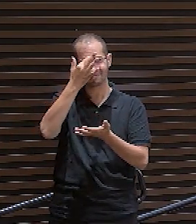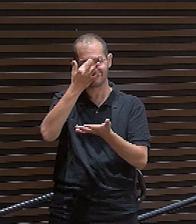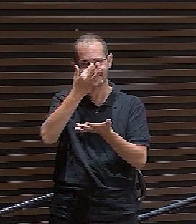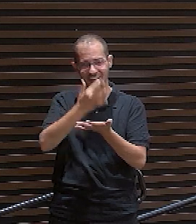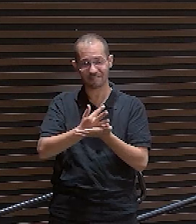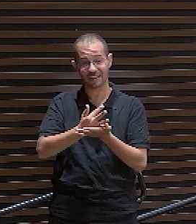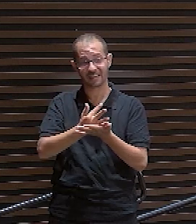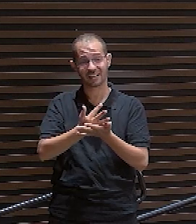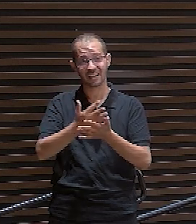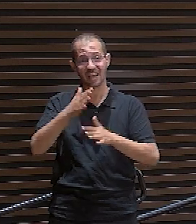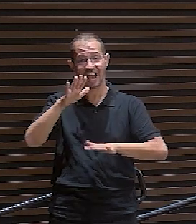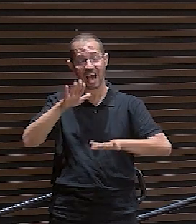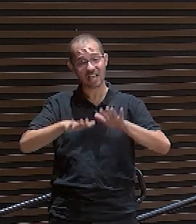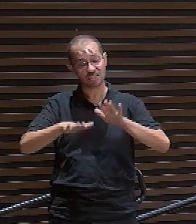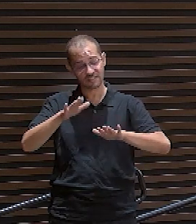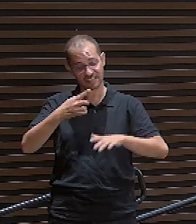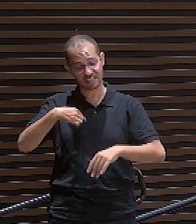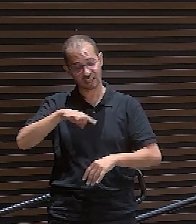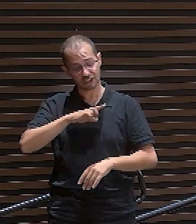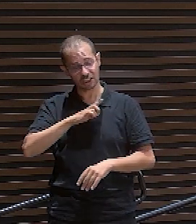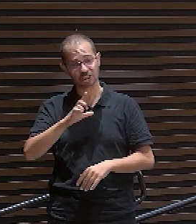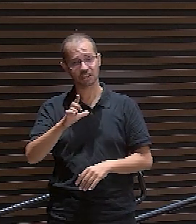Muitas vezes a gente encontra